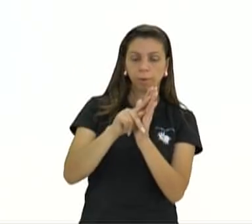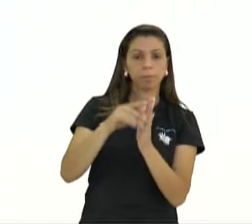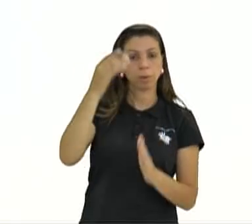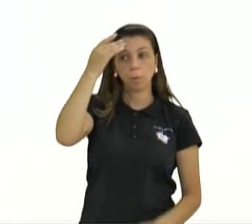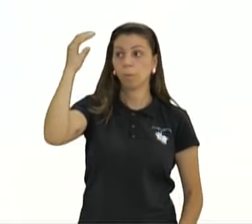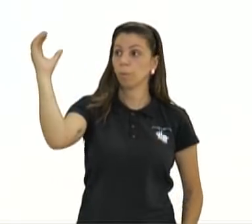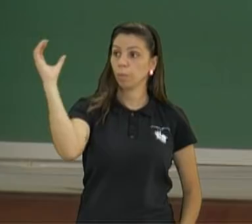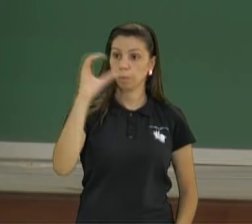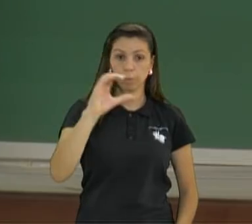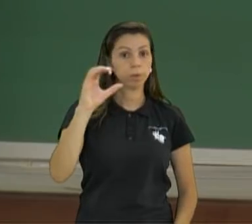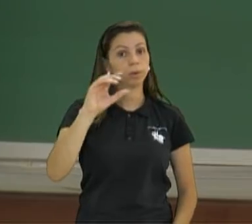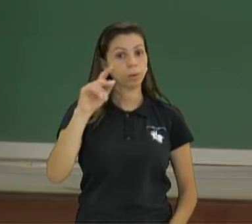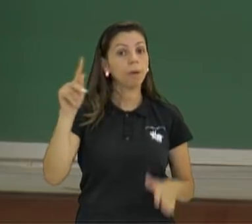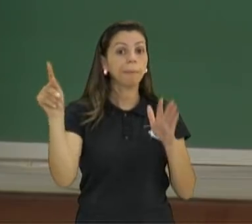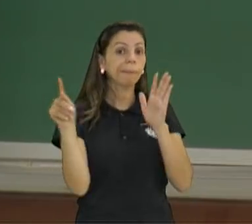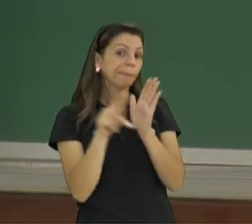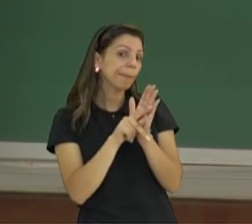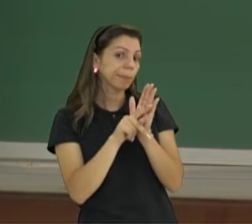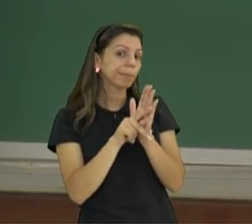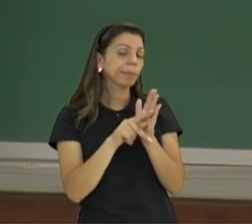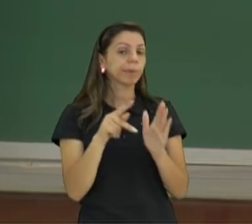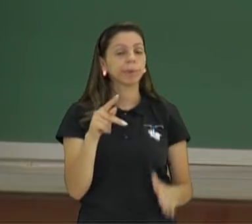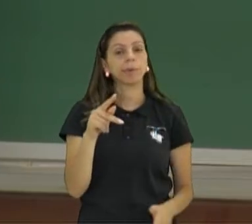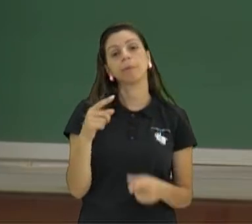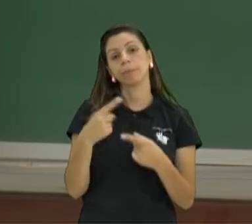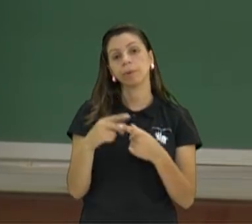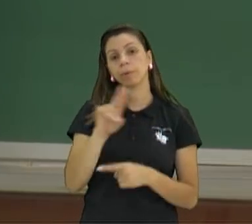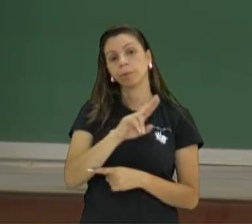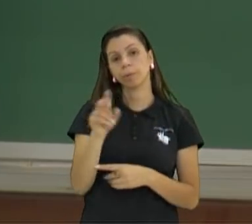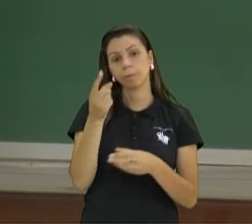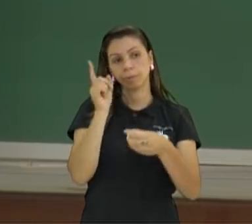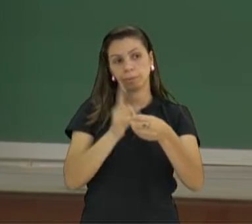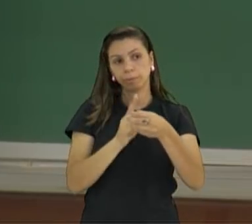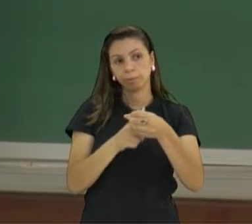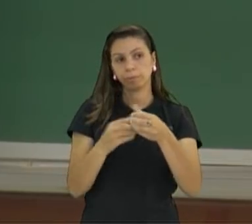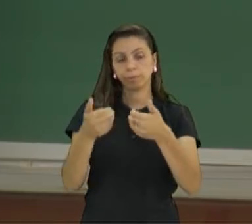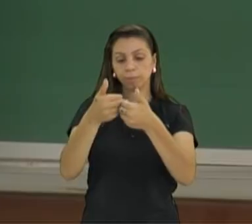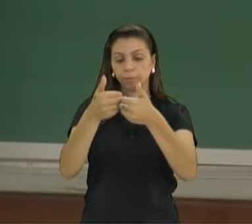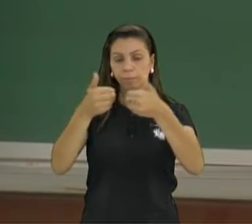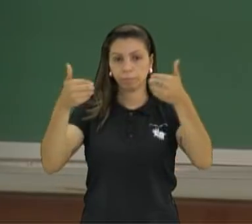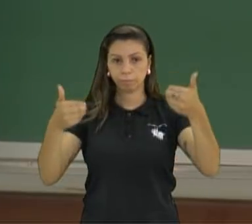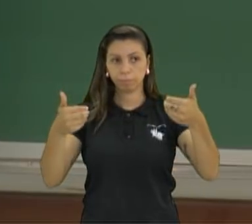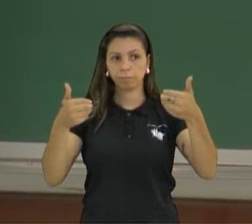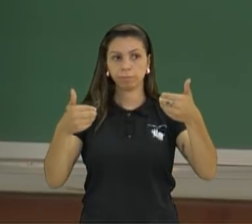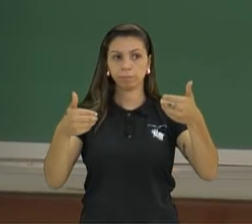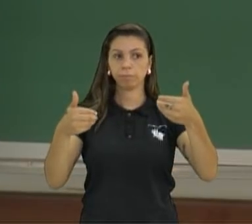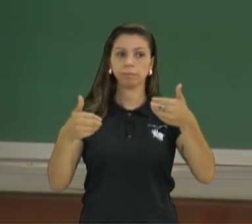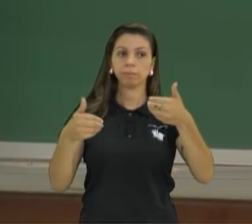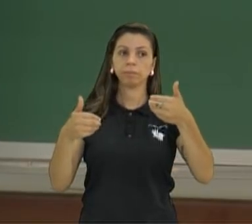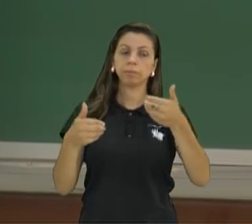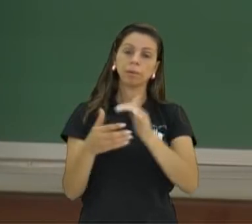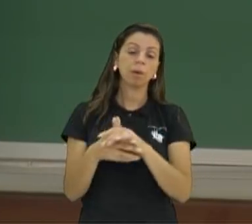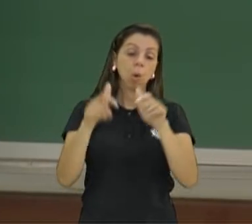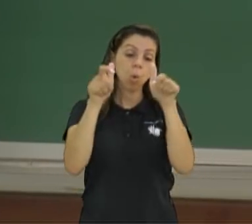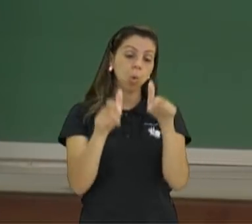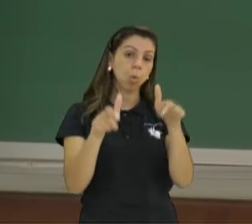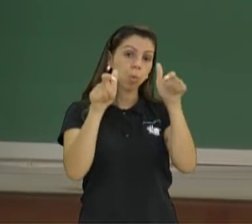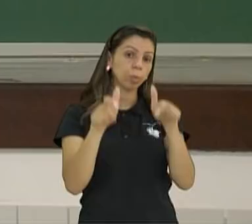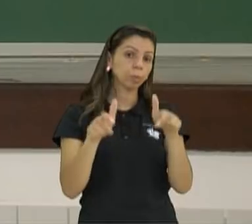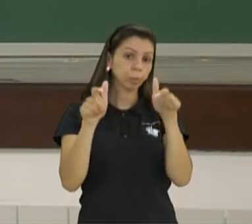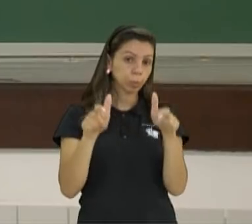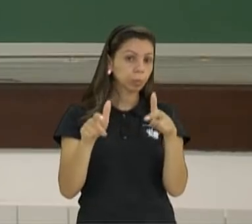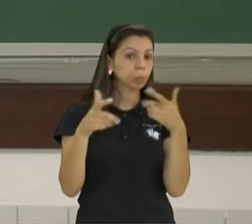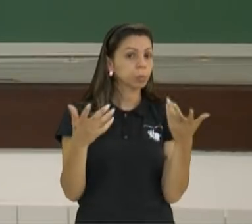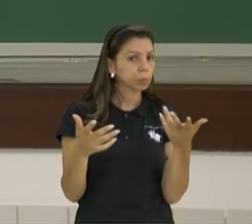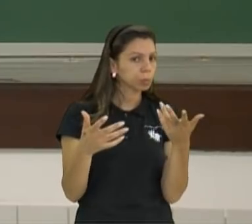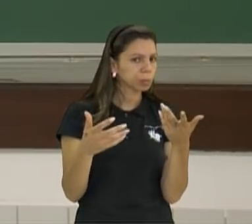é um substantivo próprio, né, nome de uma cidade. Isolar substantivo próprio relacionado a um lugar, tem